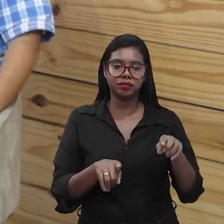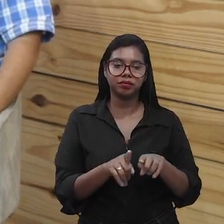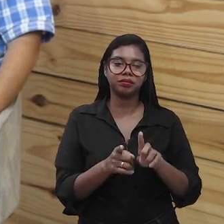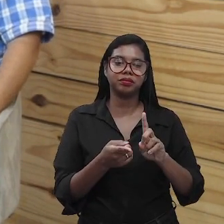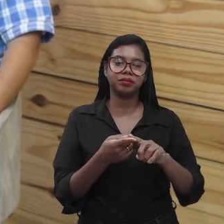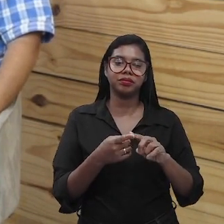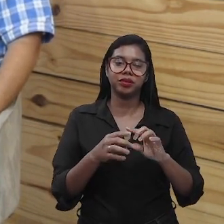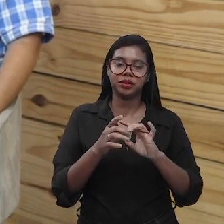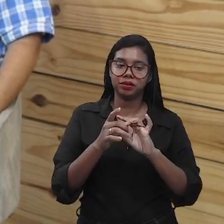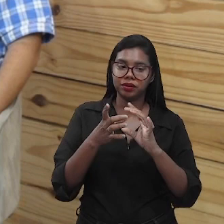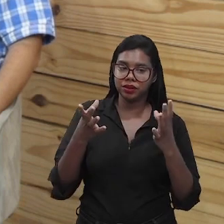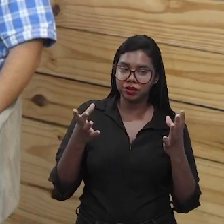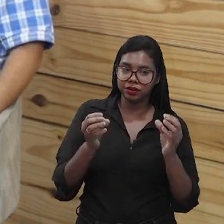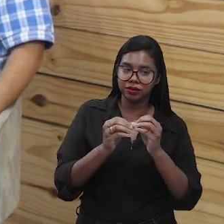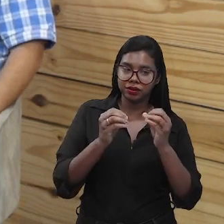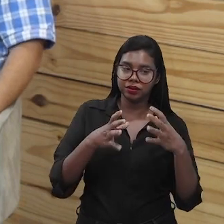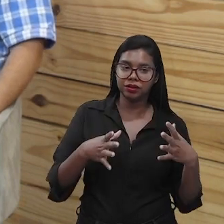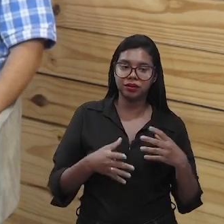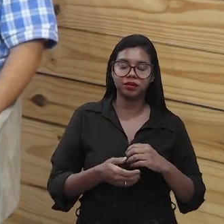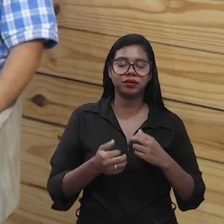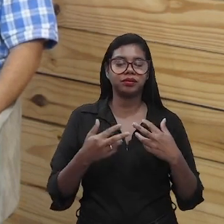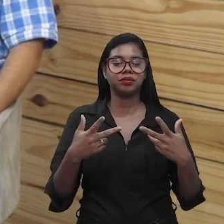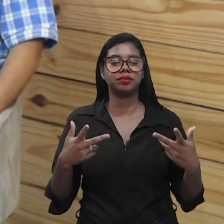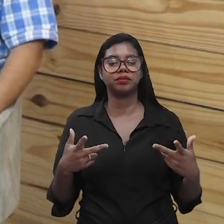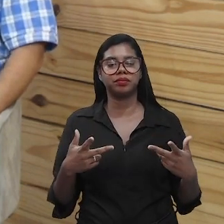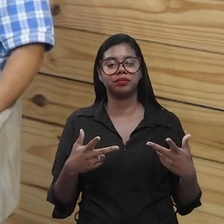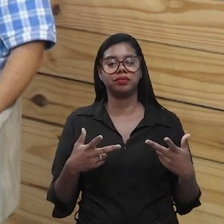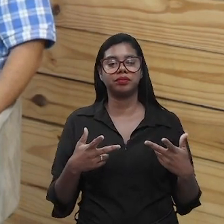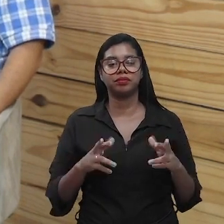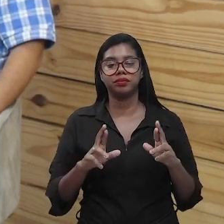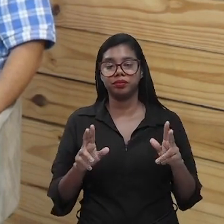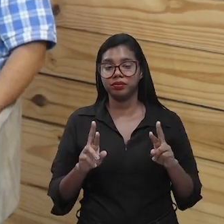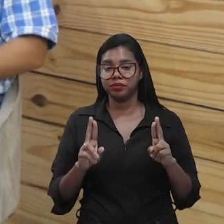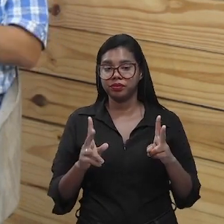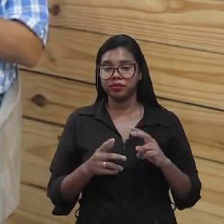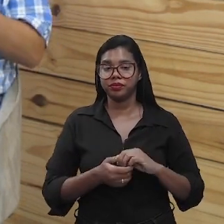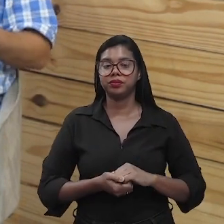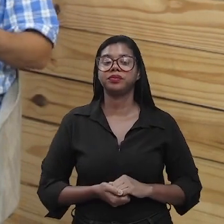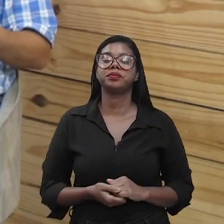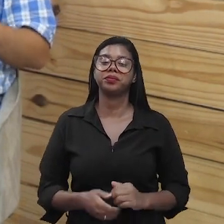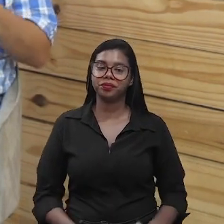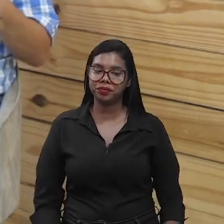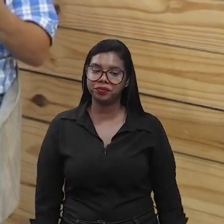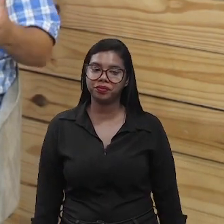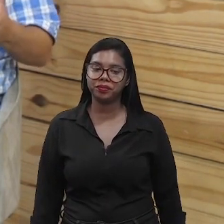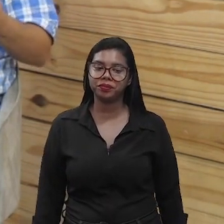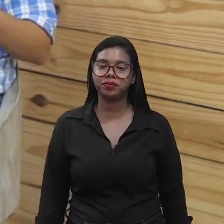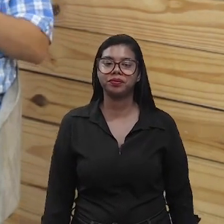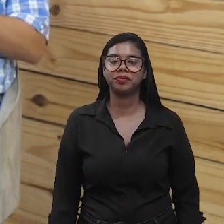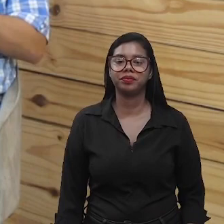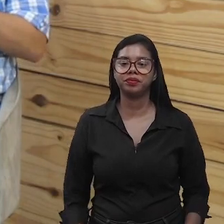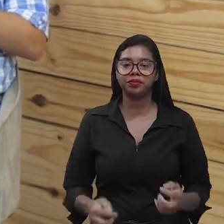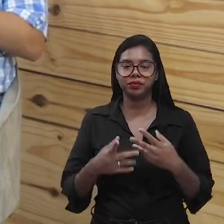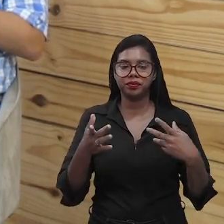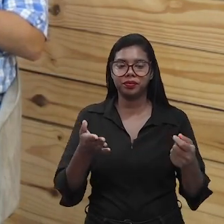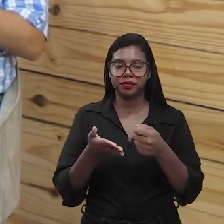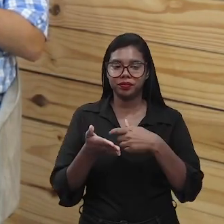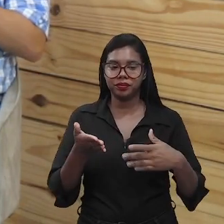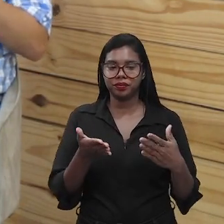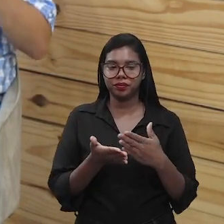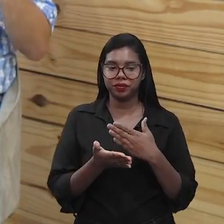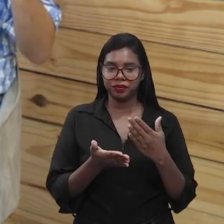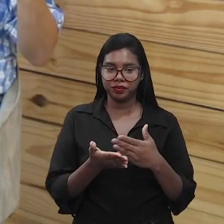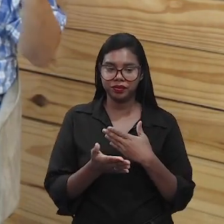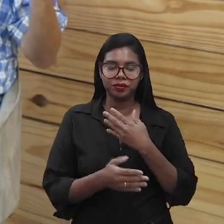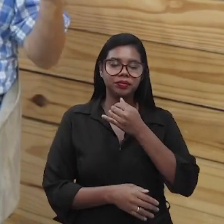criação? São coisas muito diferentes, são coisas, na verdade, totalmente diferentes. Uma coisa é escrever um livro, por exemplo, ou você ter